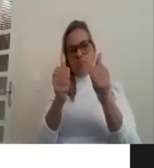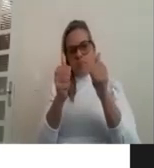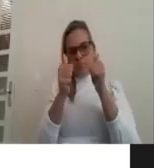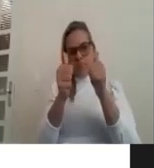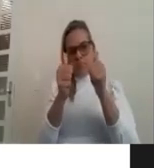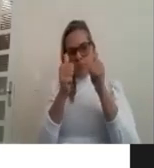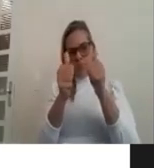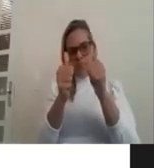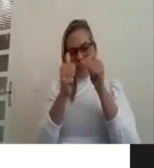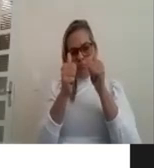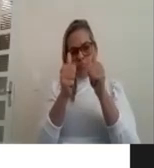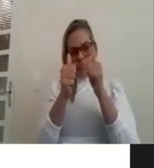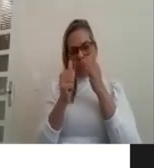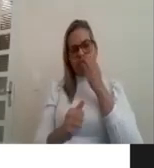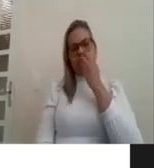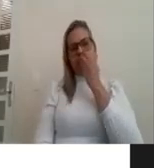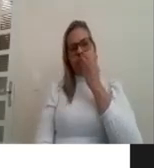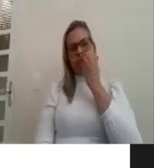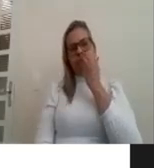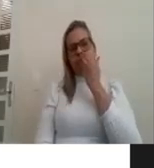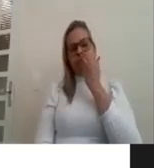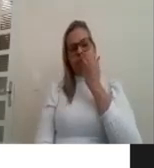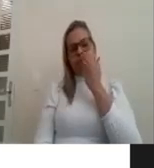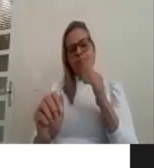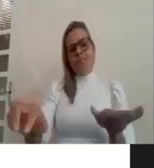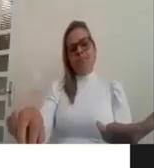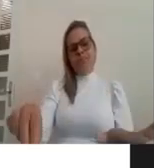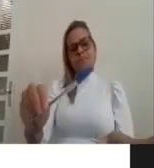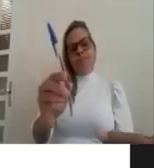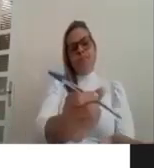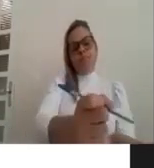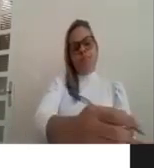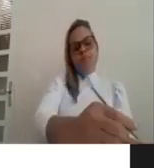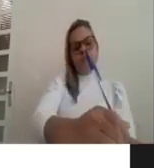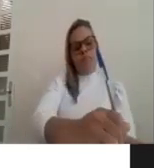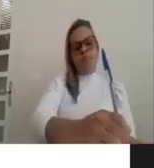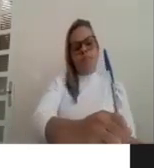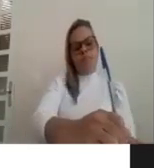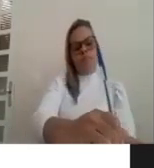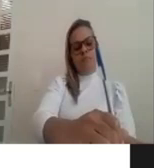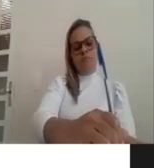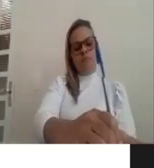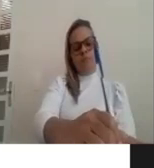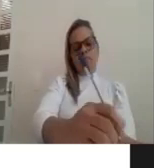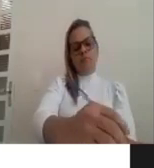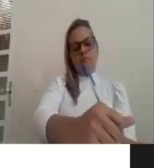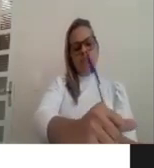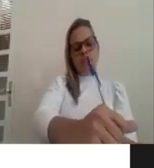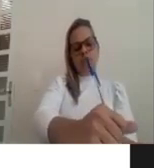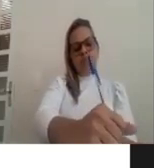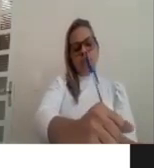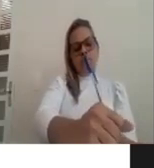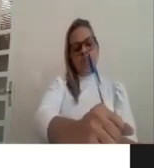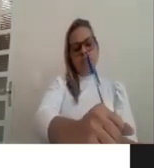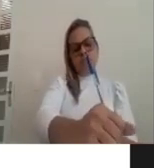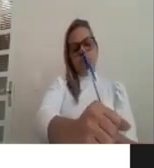Eu. Quanto menos mais. Qual é a teoria do quanto menos mais? Vou perguntar para vocês uma coisa que vocês não vão esquecer. Quem